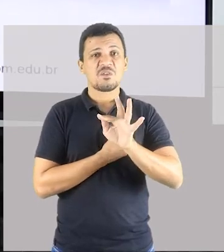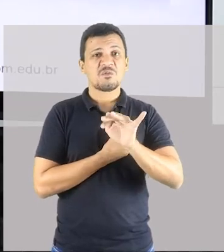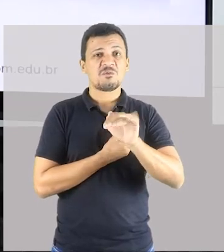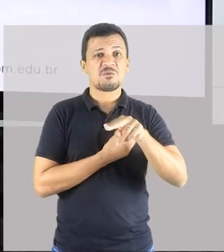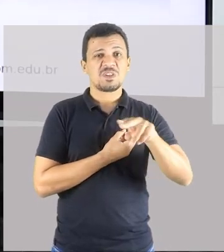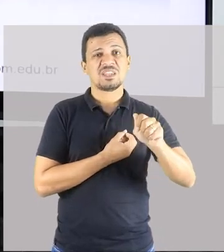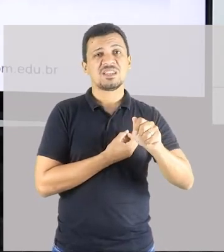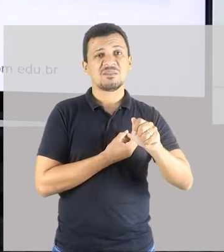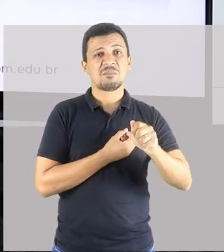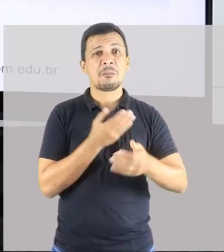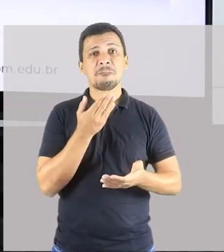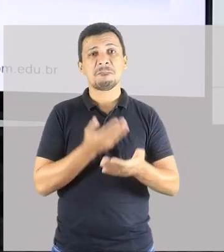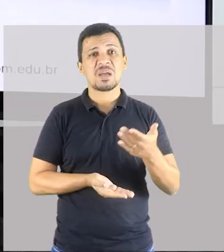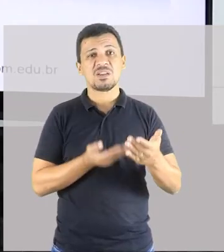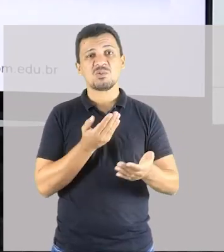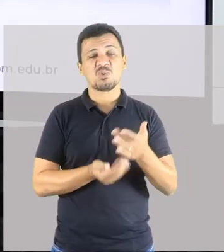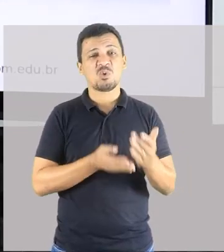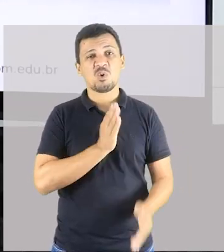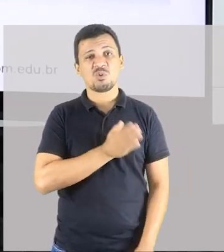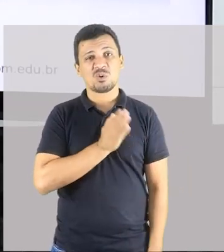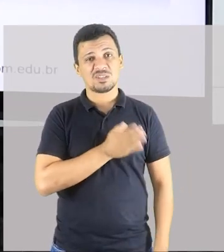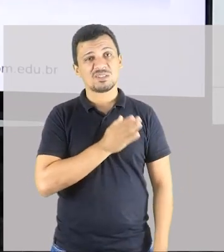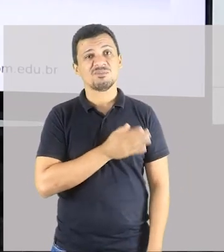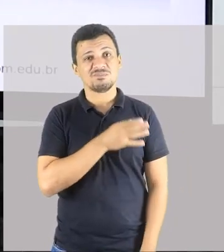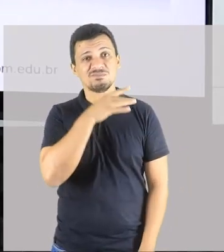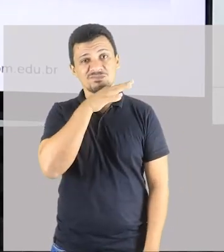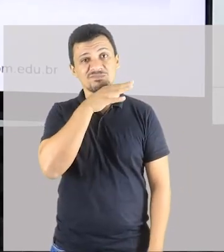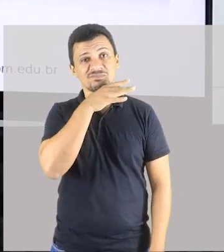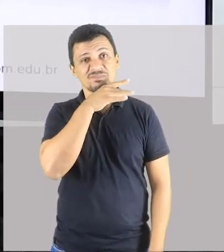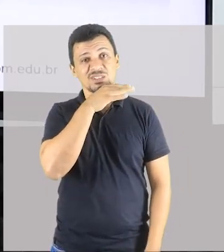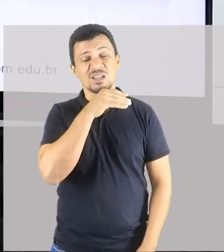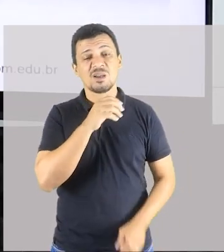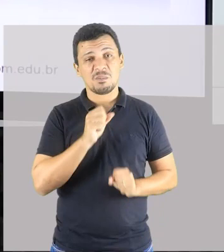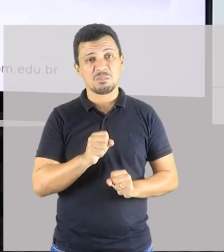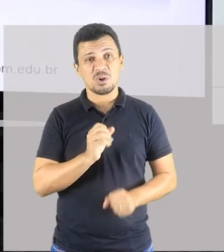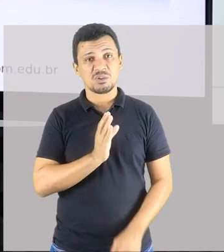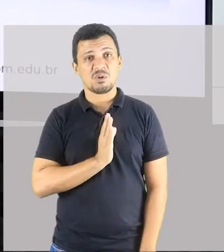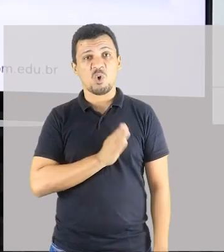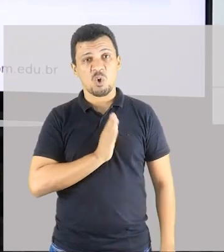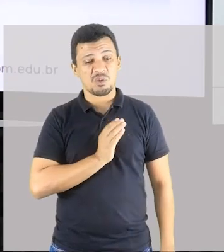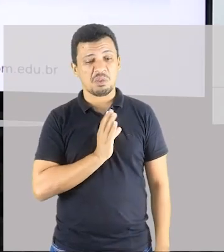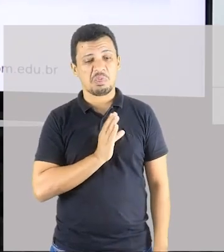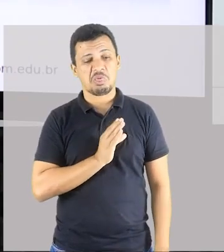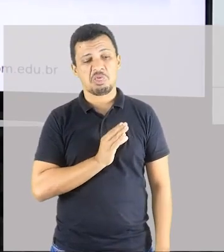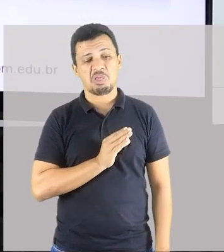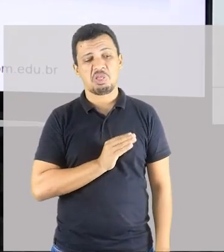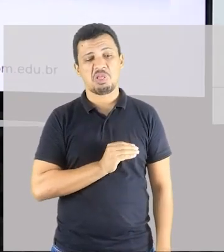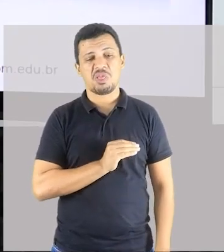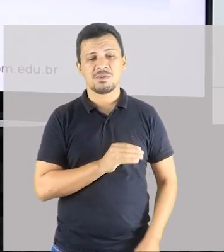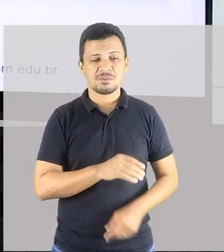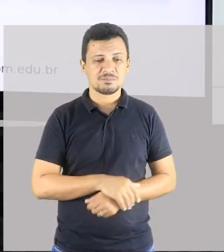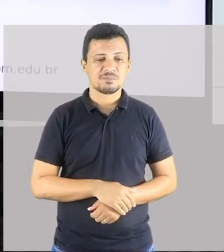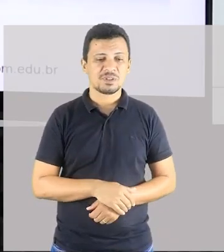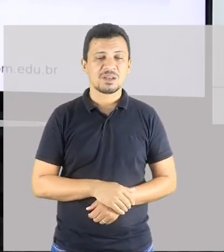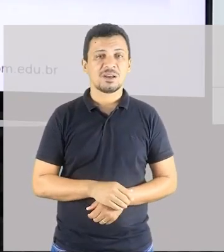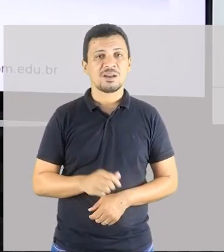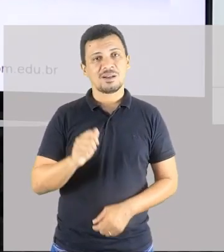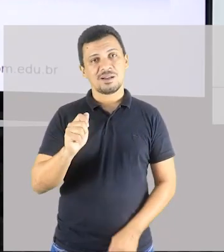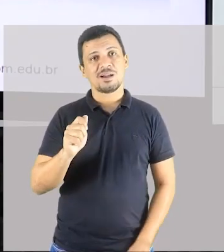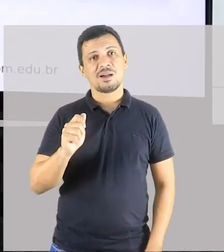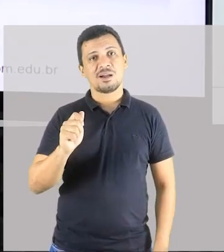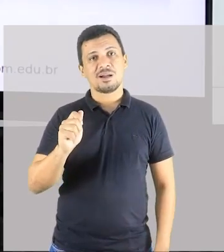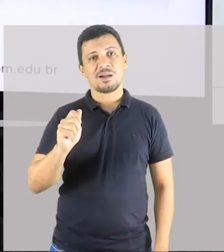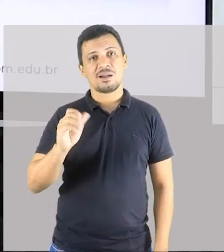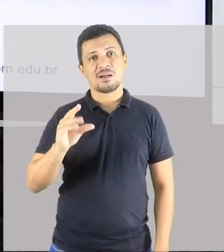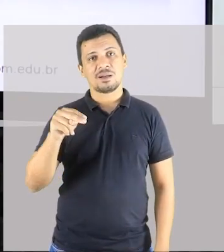tamanho. Então ele perde eficiência de trabalho, tá? Isso pode gerar ataque cardíaco. Vai ter acne, né? Porque ela